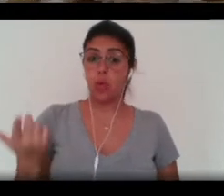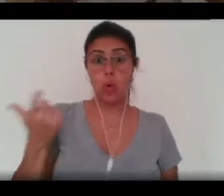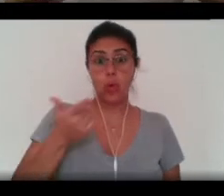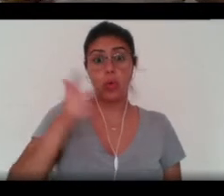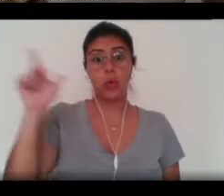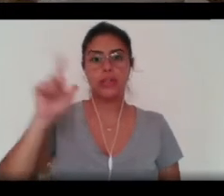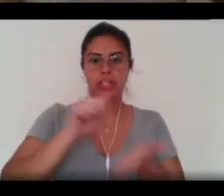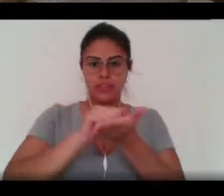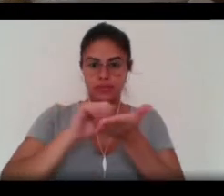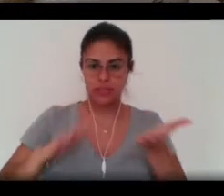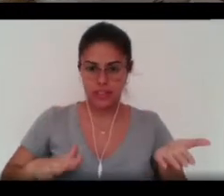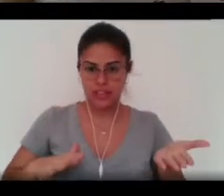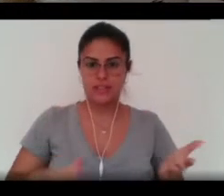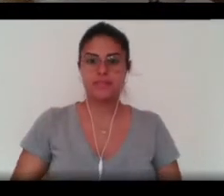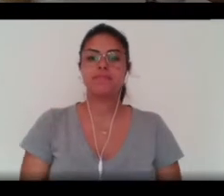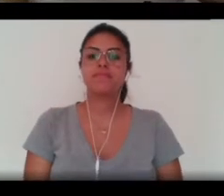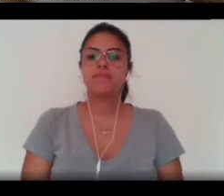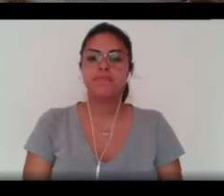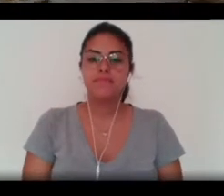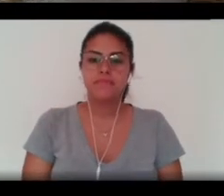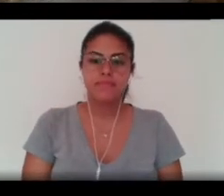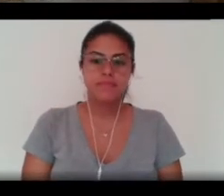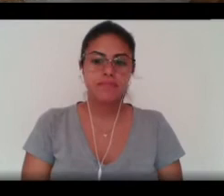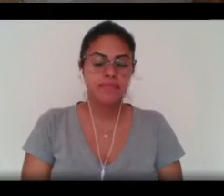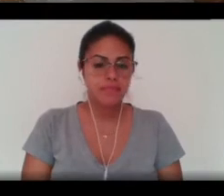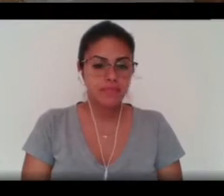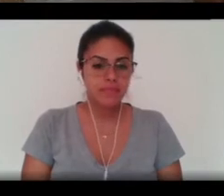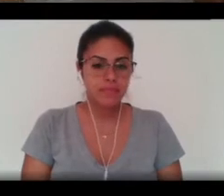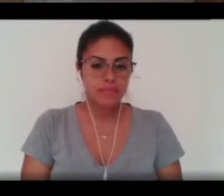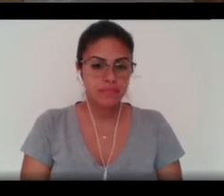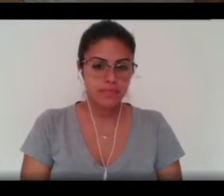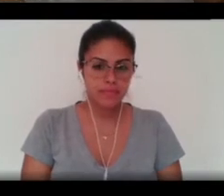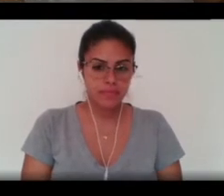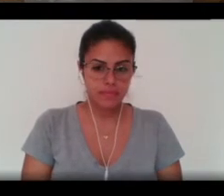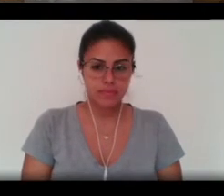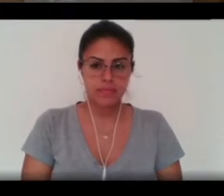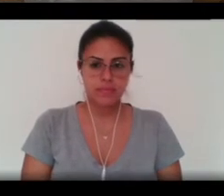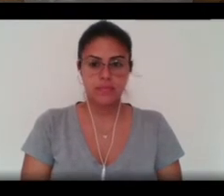demais. Então, próximo exercício.